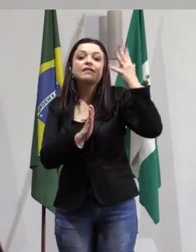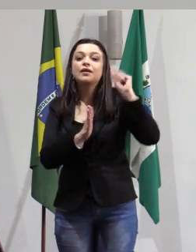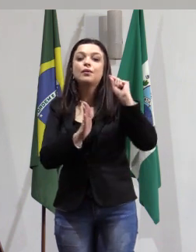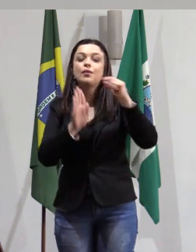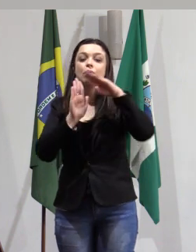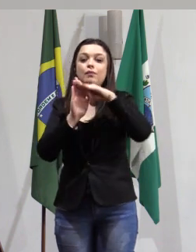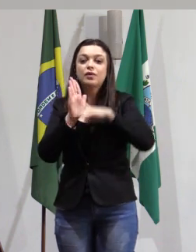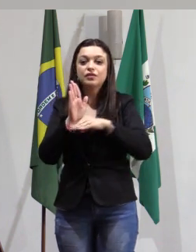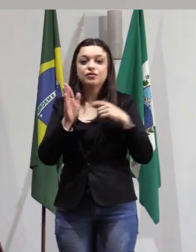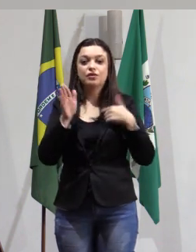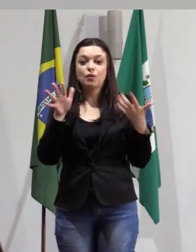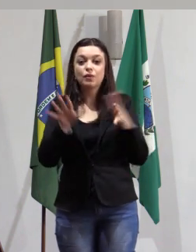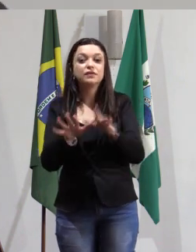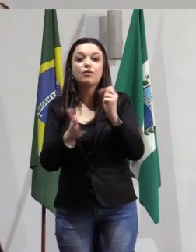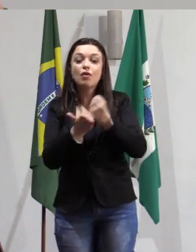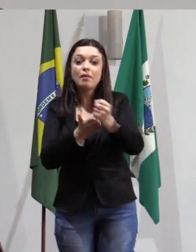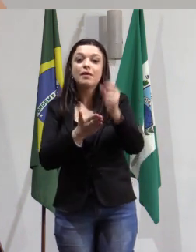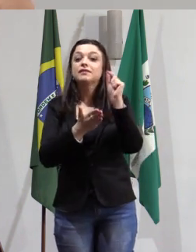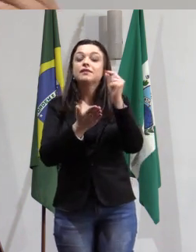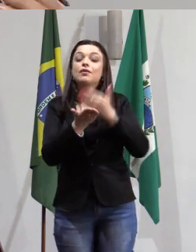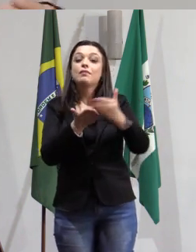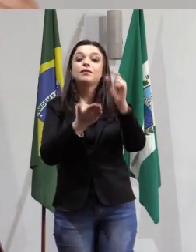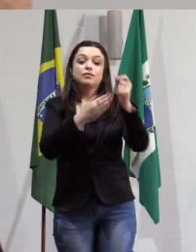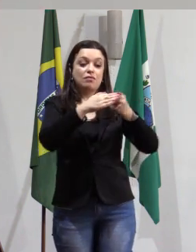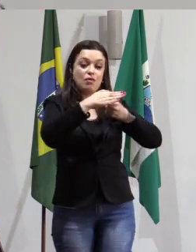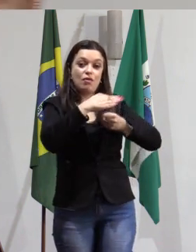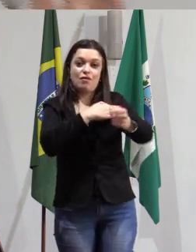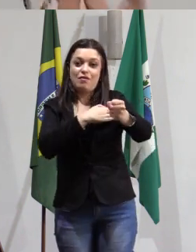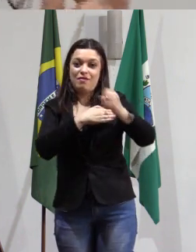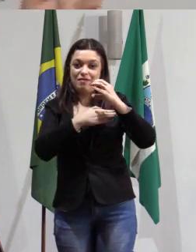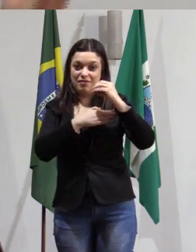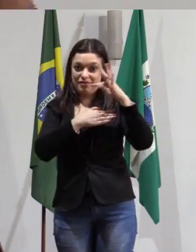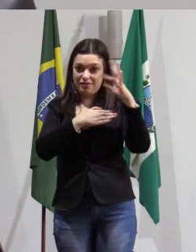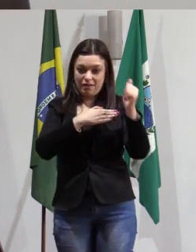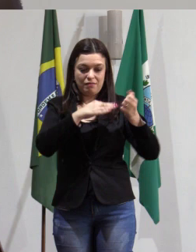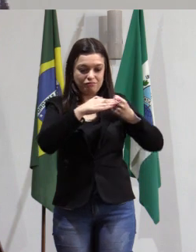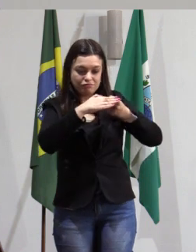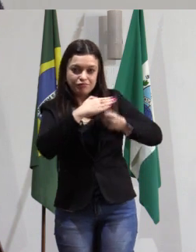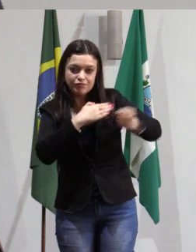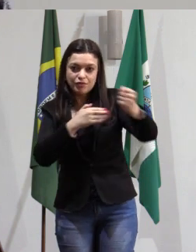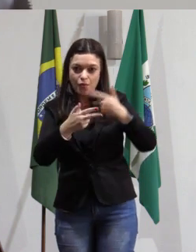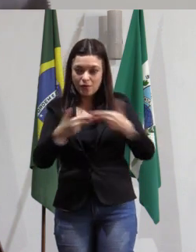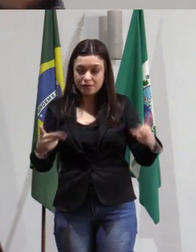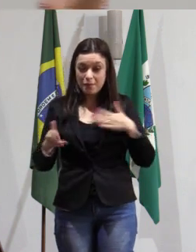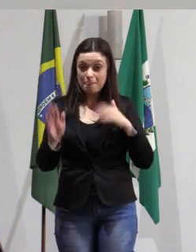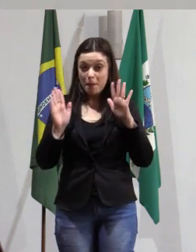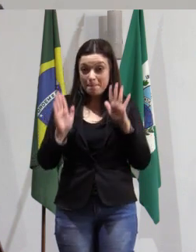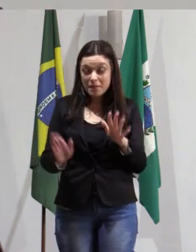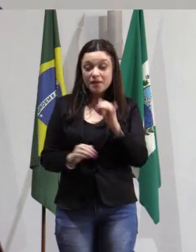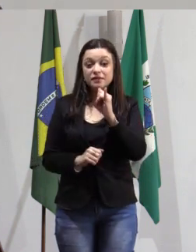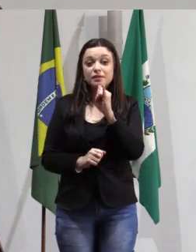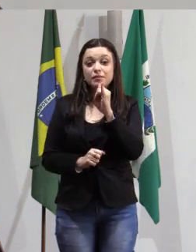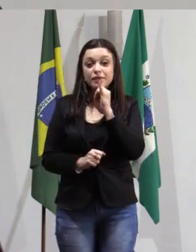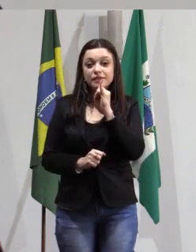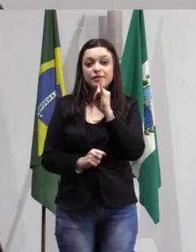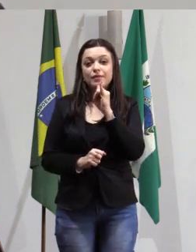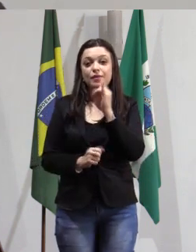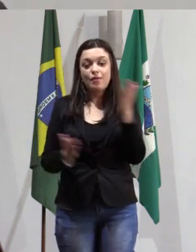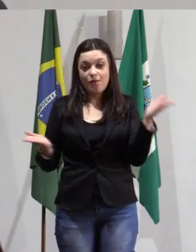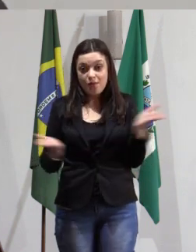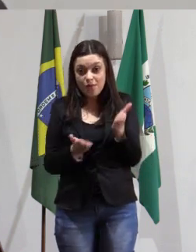inclusão, com a lei das cotas, e repito, concorde com isso ou não, não importa, o fato é que as universidades hoje têm um perfil